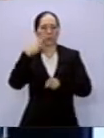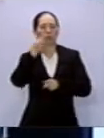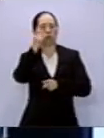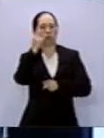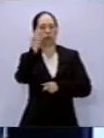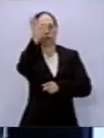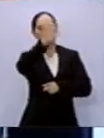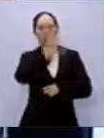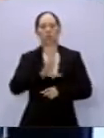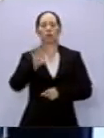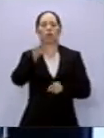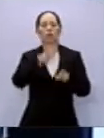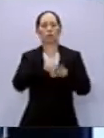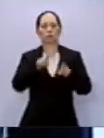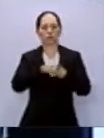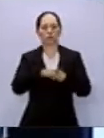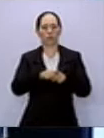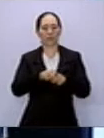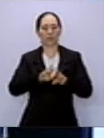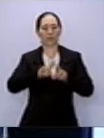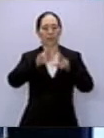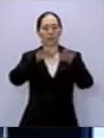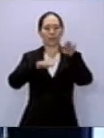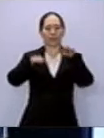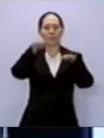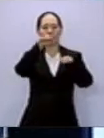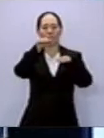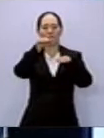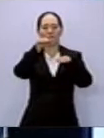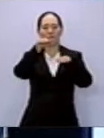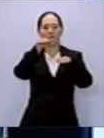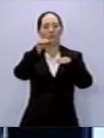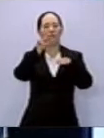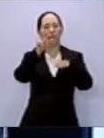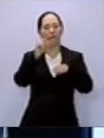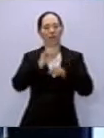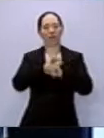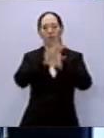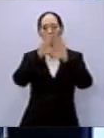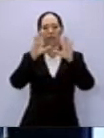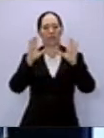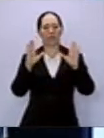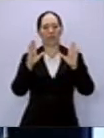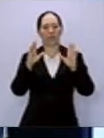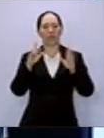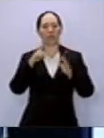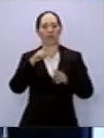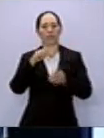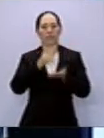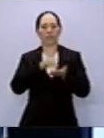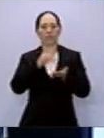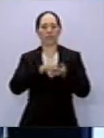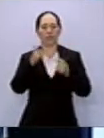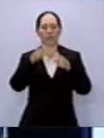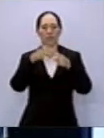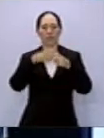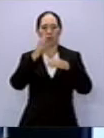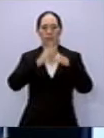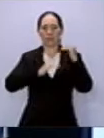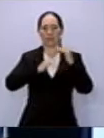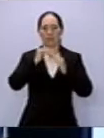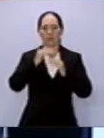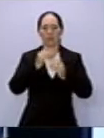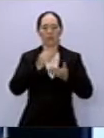geograficamente e absolutamente desigual é evidente que existem faltas de médicos falta de